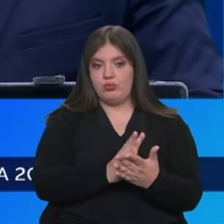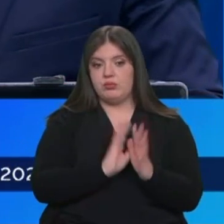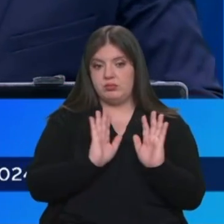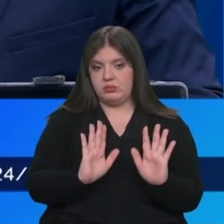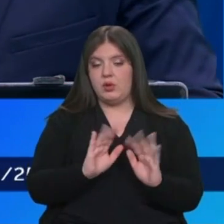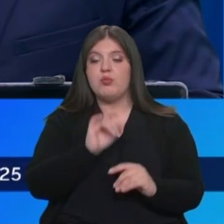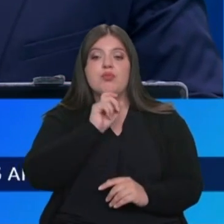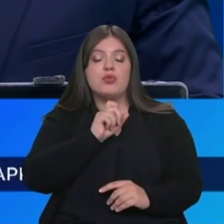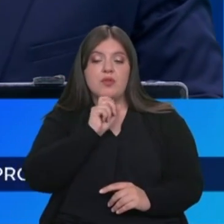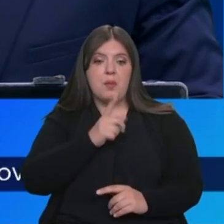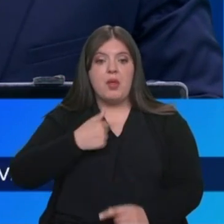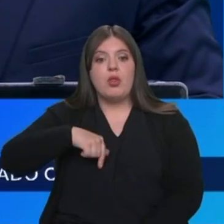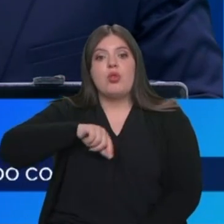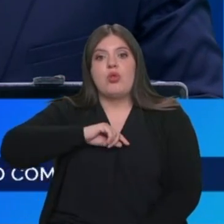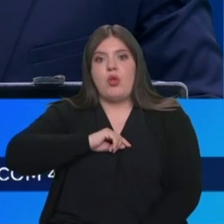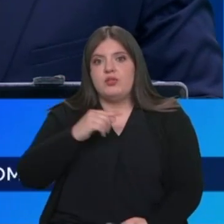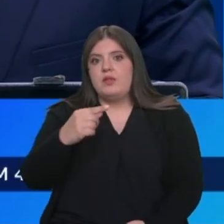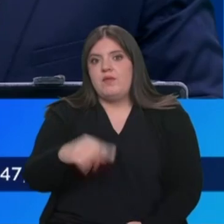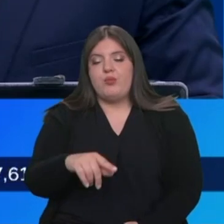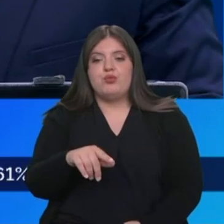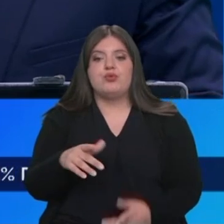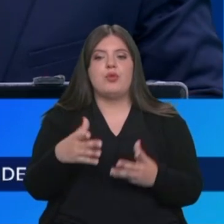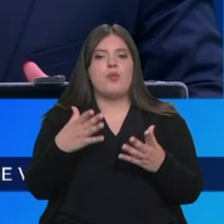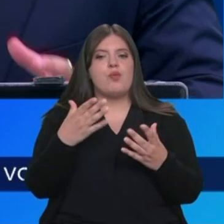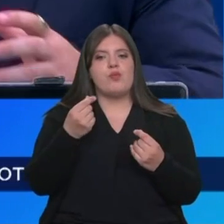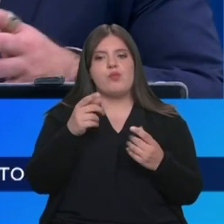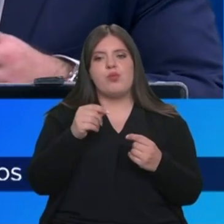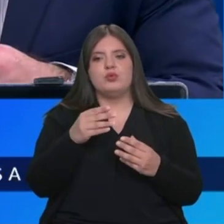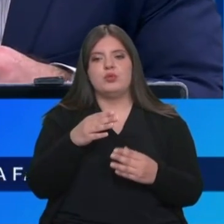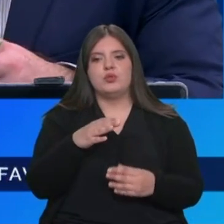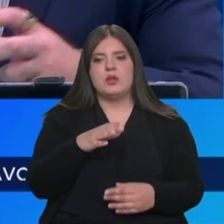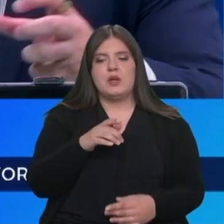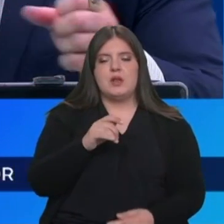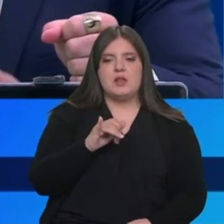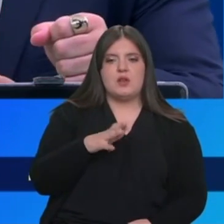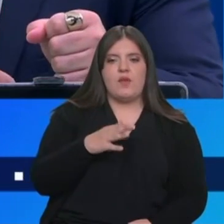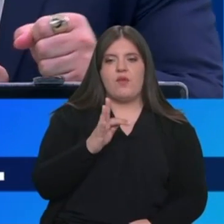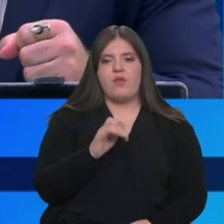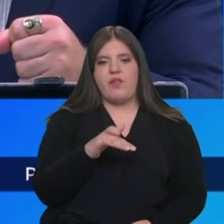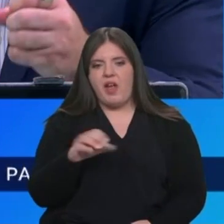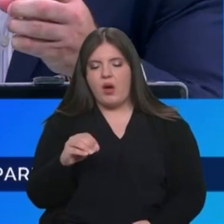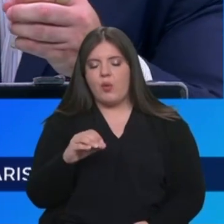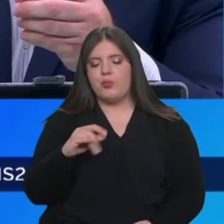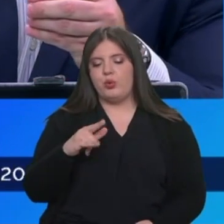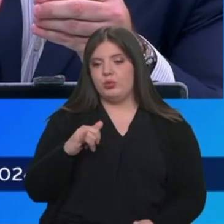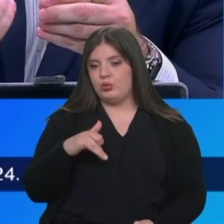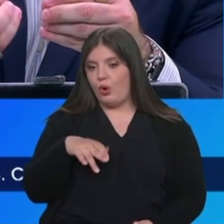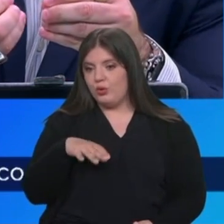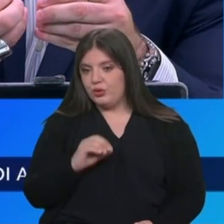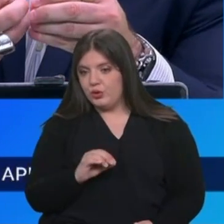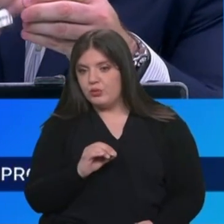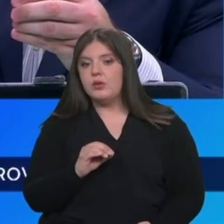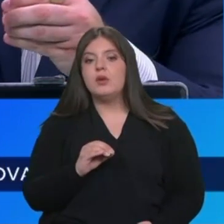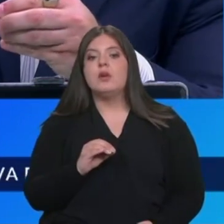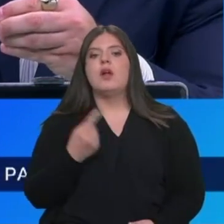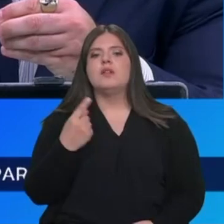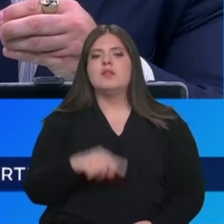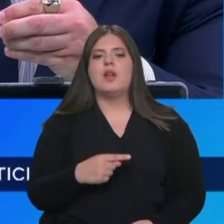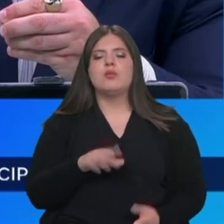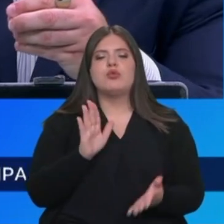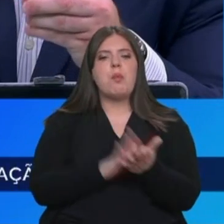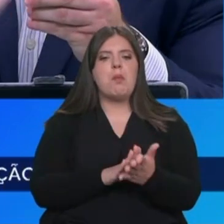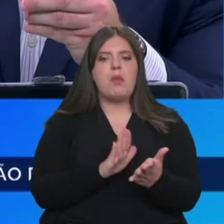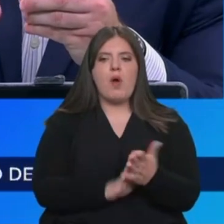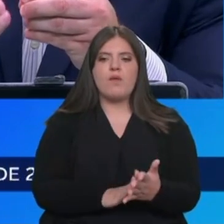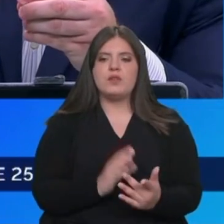muito provavelmente nós tivemos por aqui muitos isótopos de ferro, de plutónio, temos certamente algumas